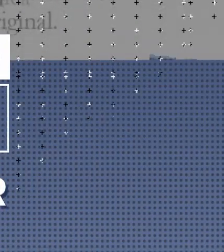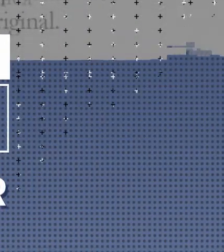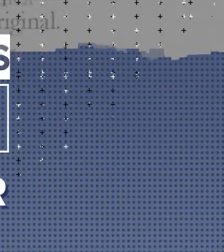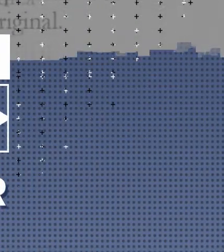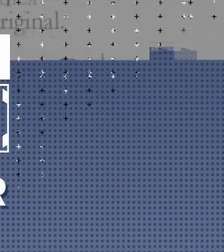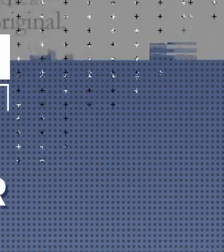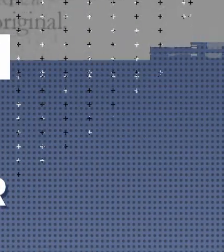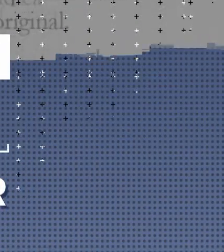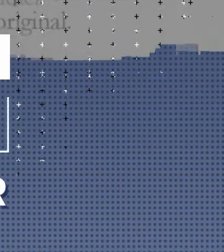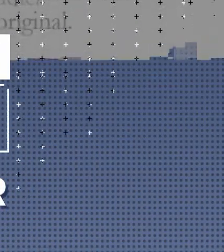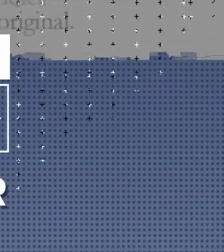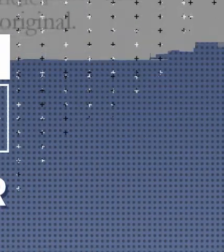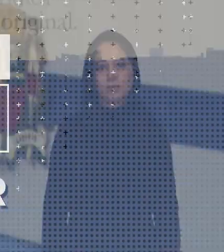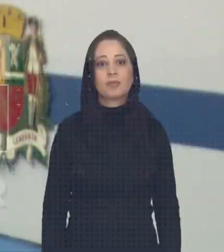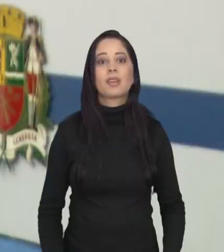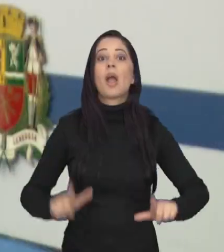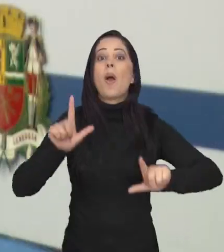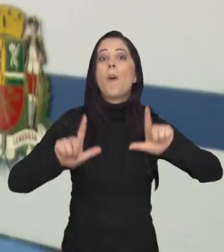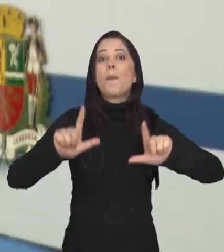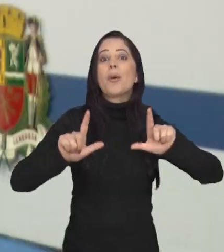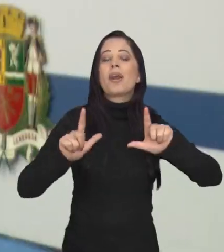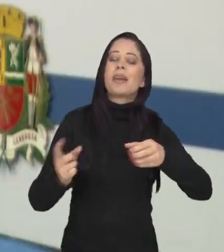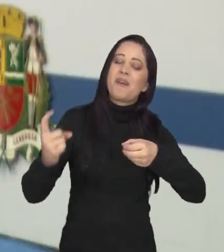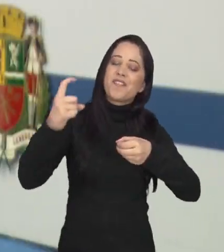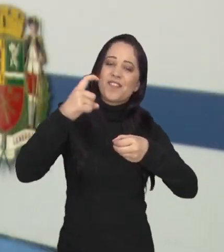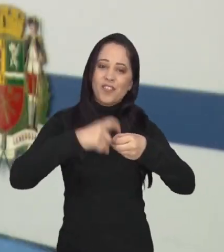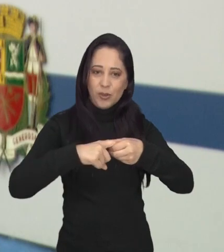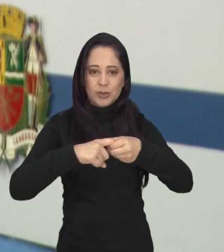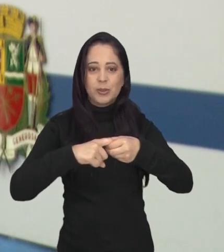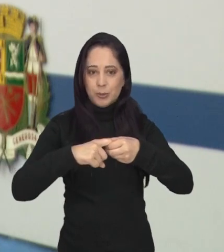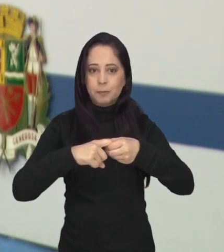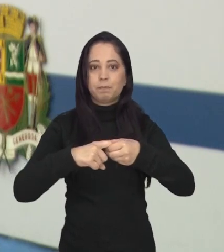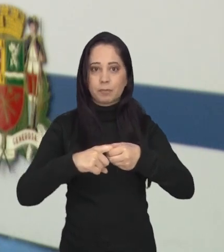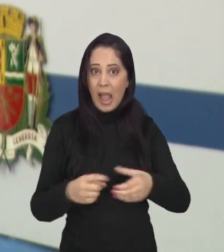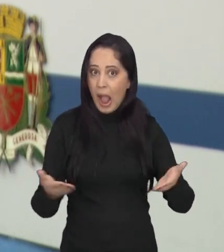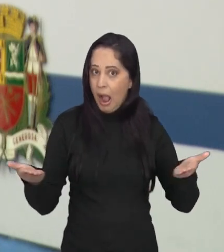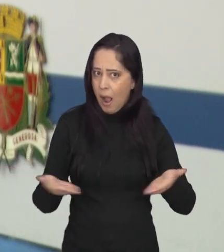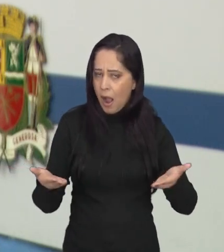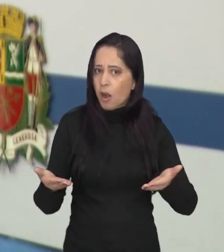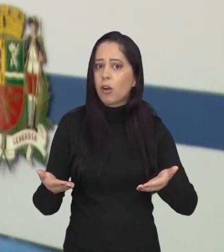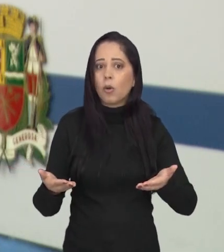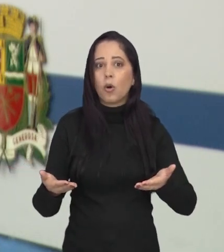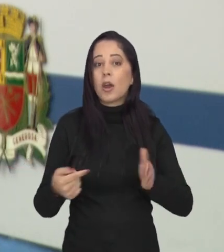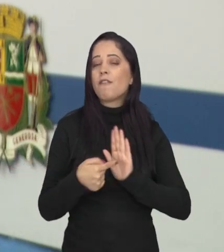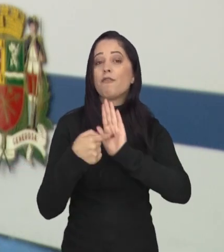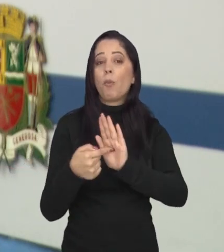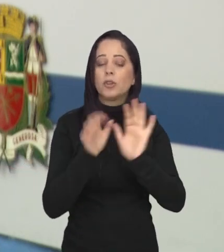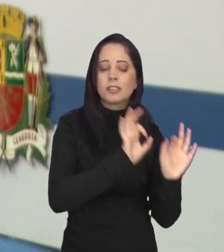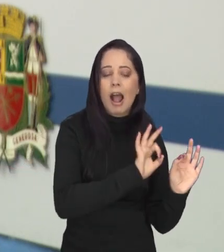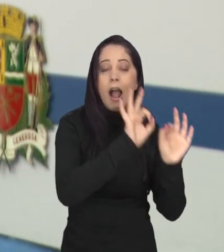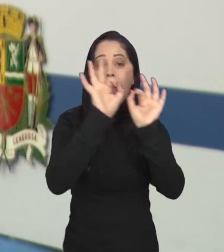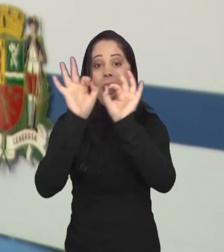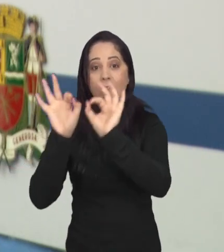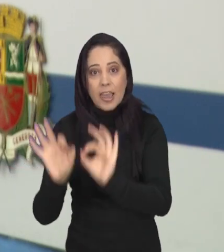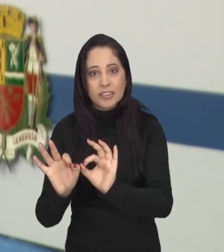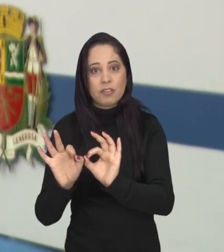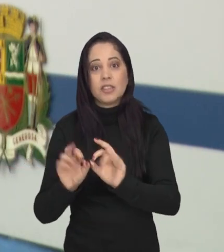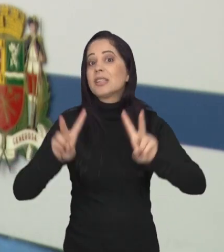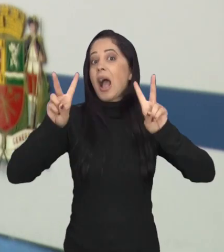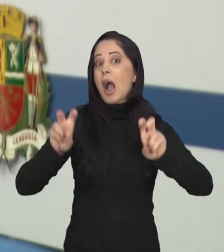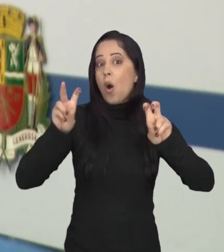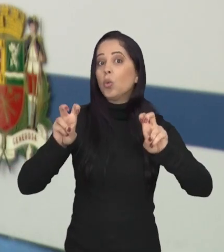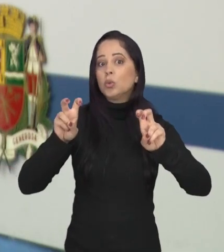detalhes sobre outro projeto em tramitação. Depois do intervalo, você vai rever a proposta que quer incentivar o uso da energia solar em